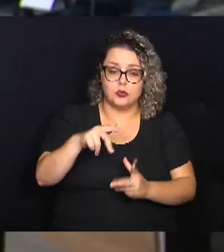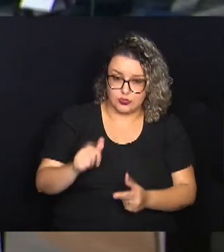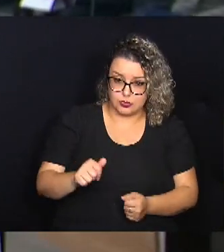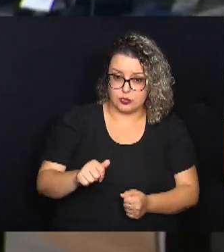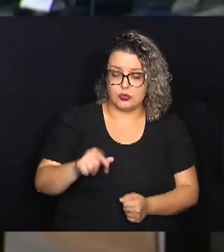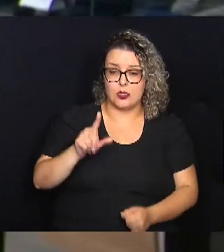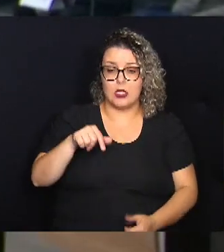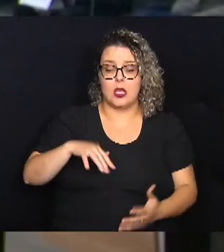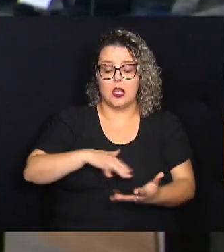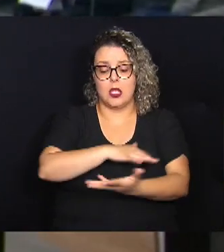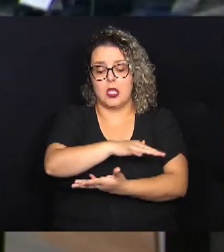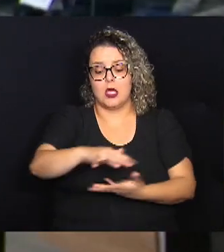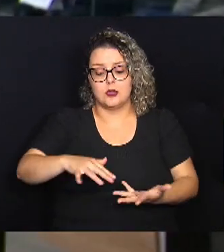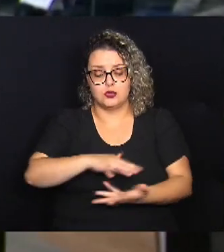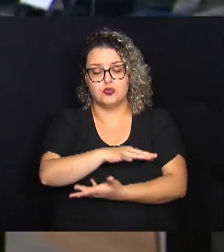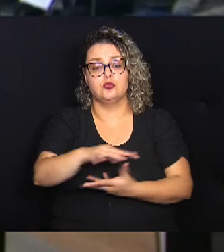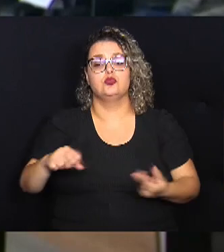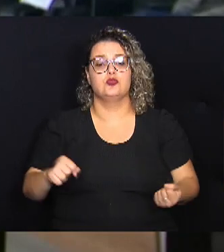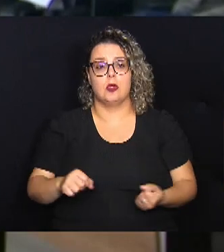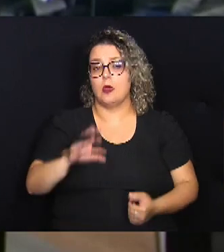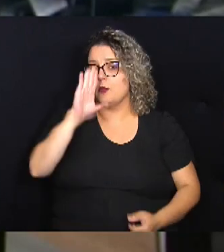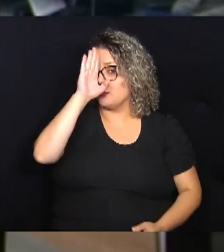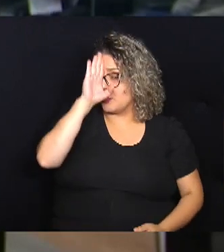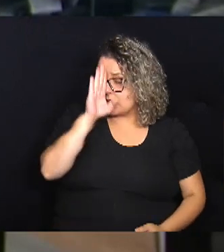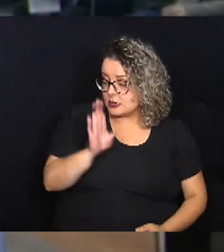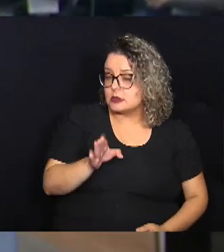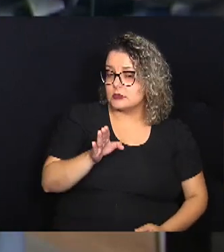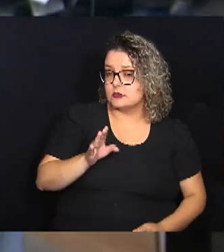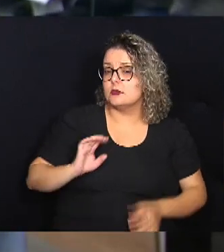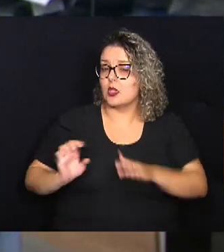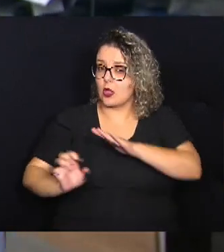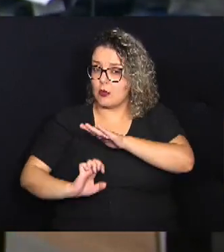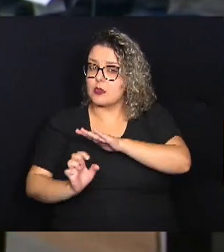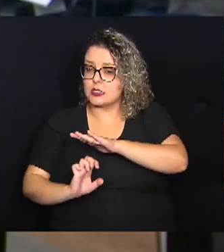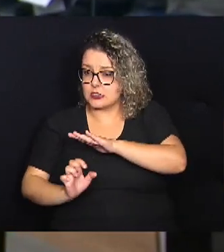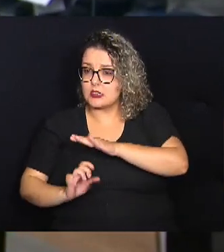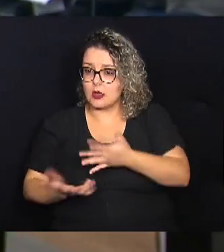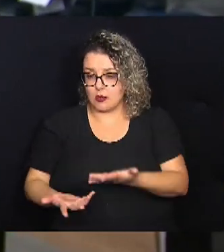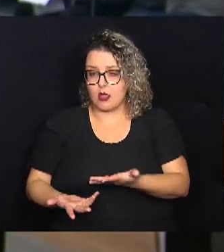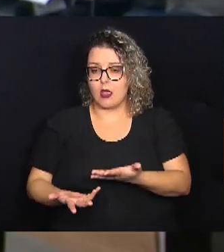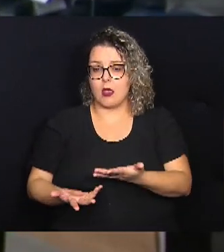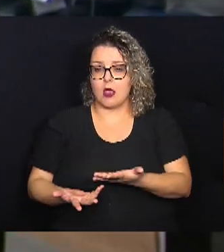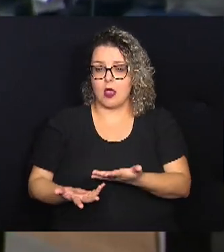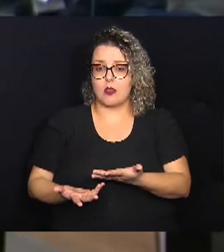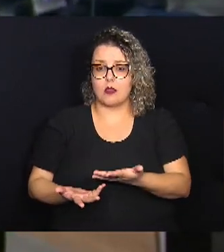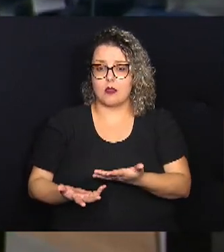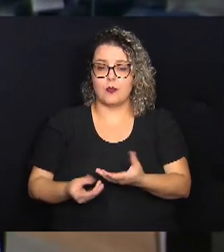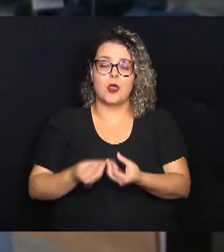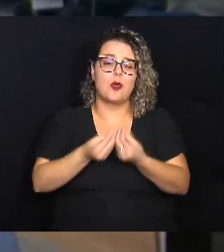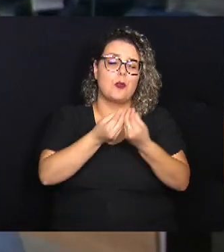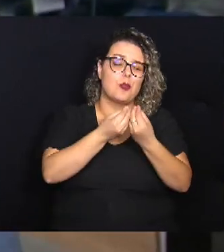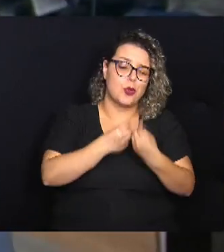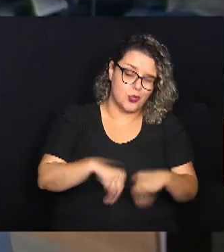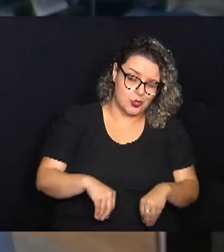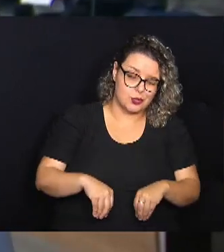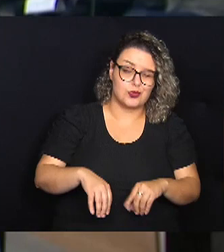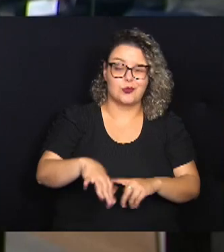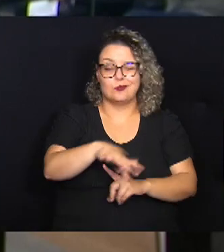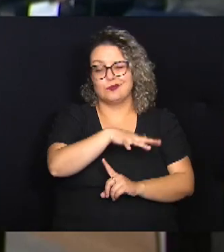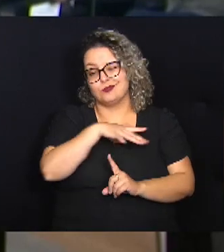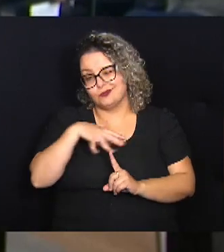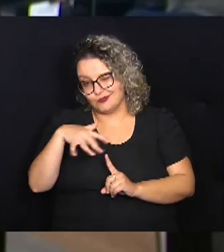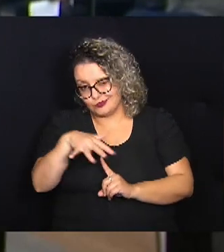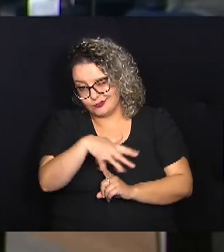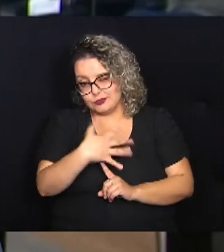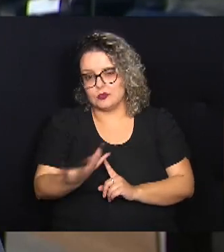da sustentabilidade, principalmente as empresas que acabam prejudicando o meio ambiente com seus negócios,